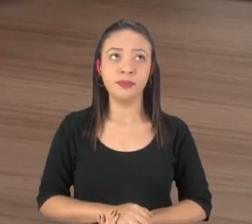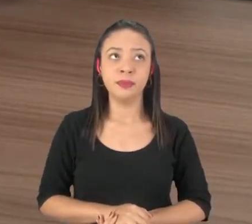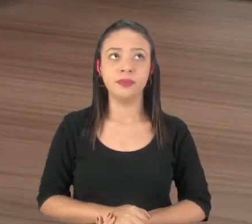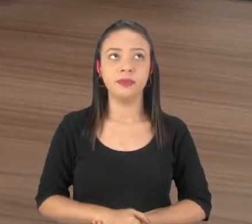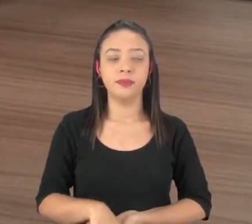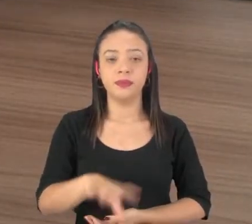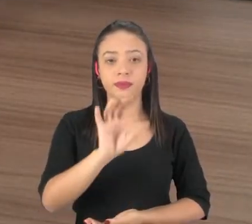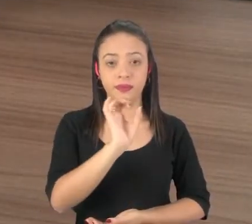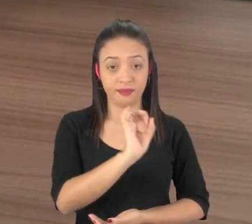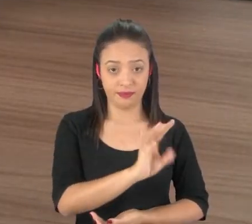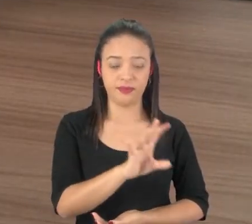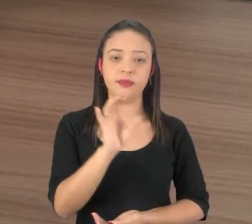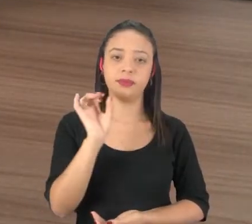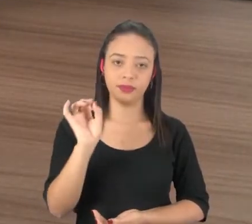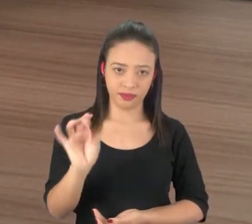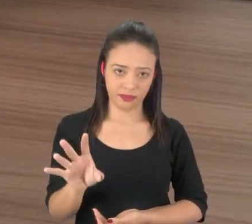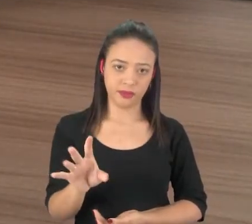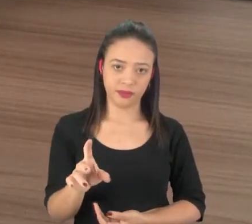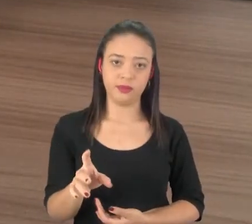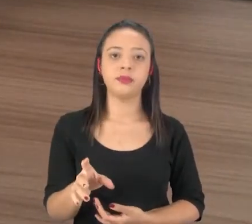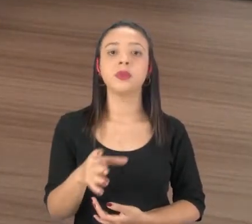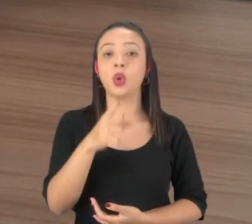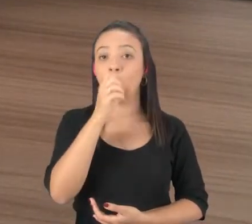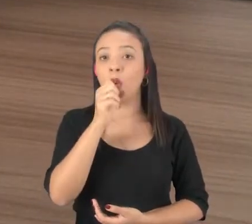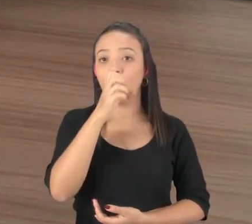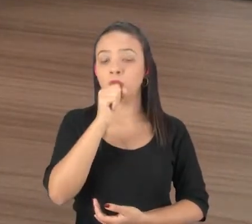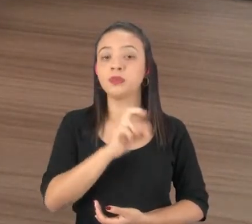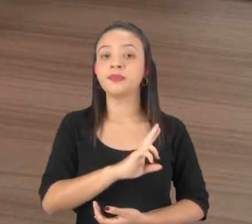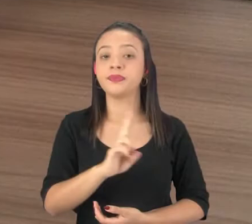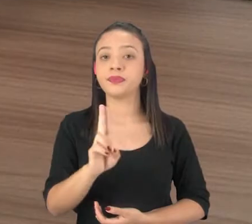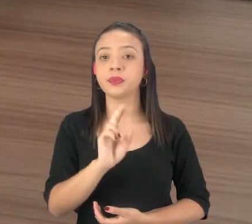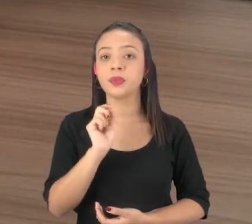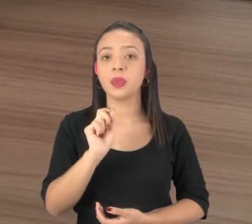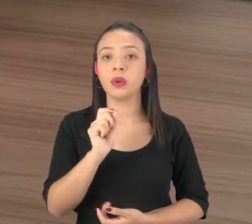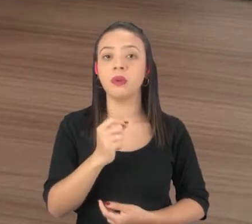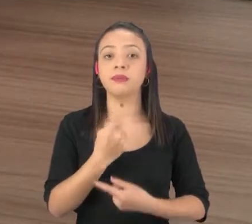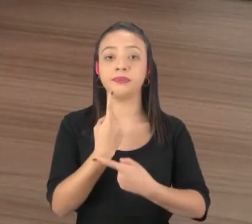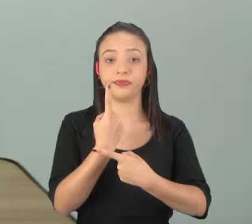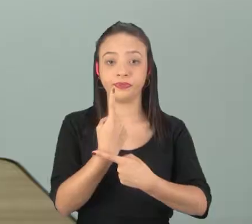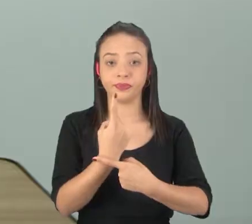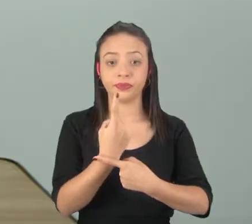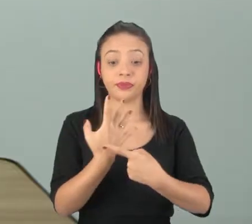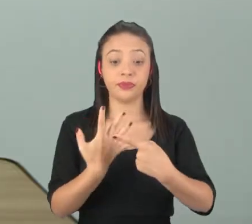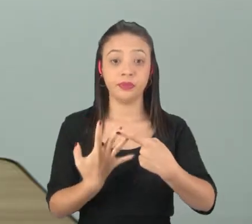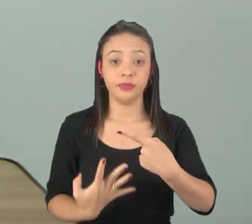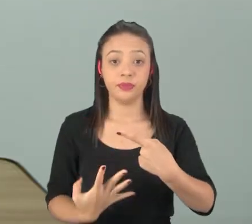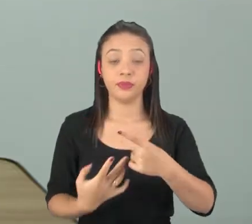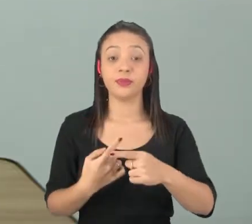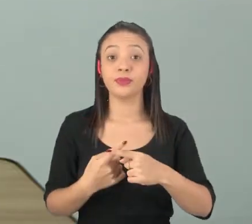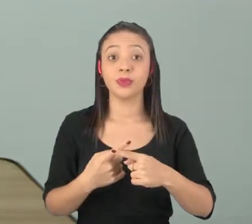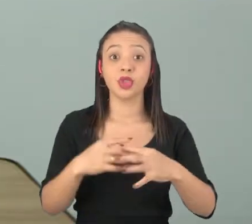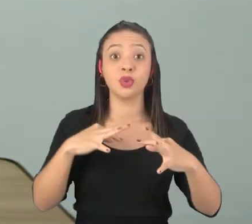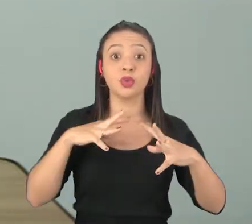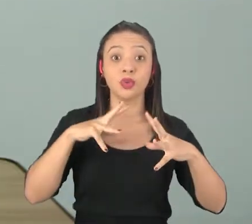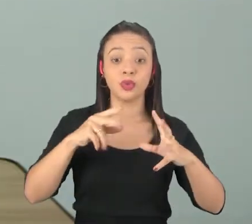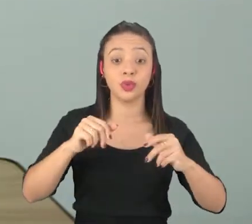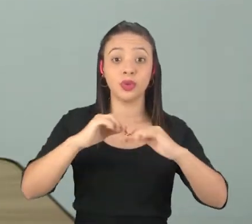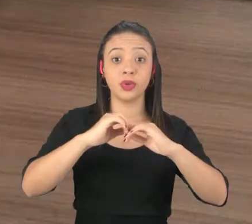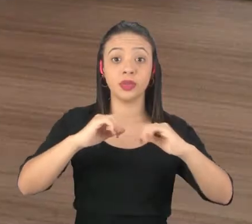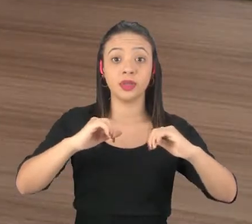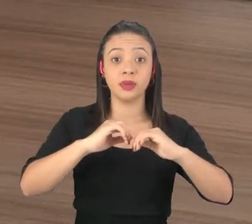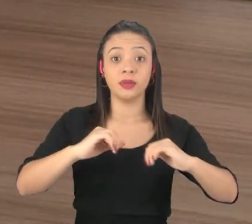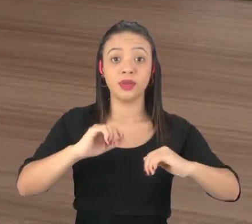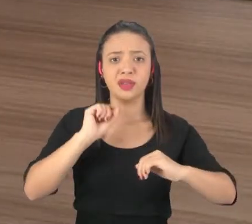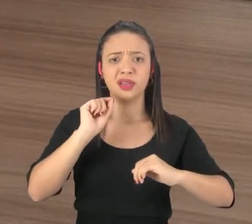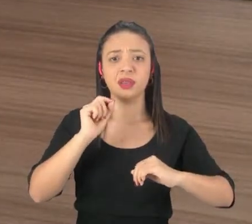uma parte que eu tenho aqui dessa laranja eu chamo de um quarto porque o meu todo o que Eu